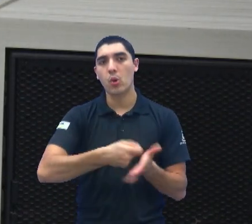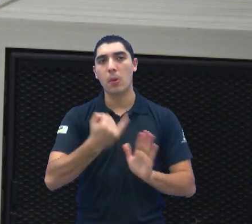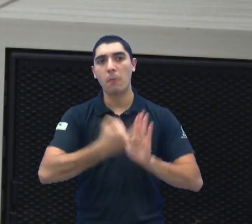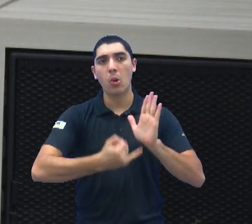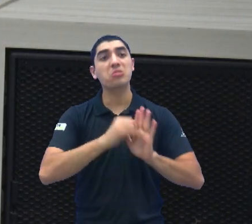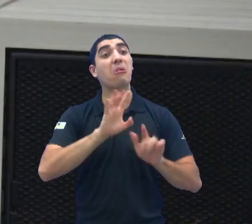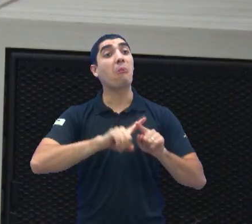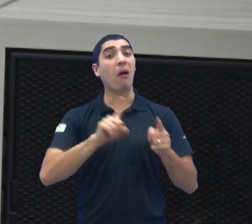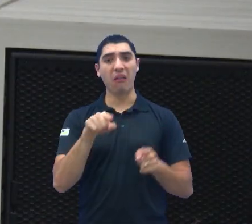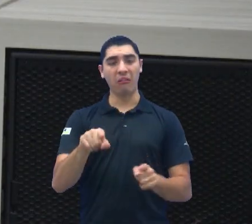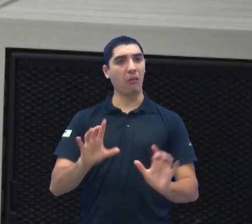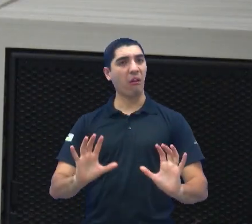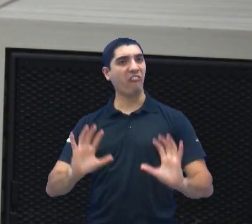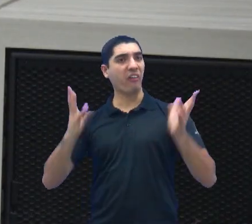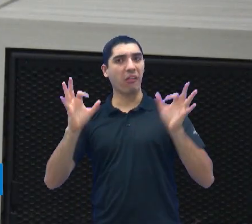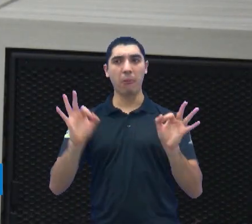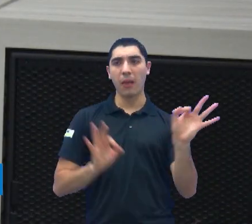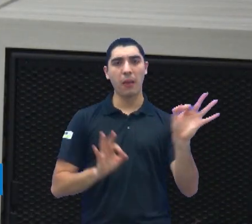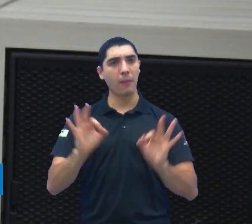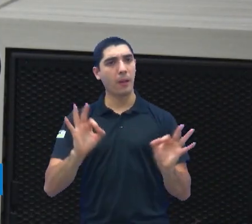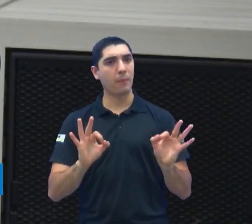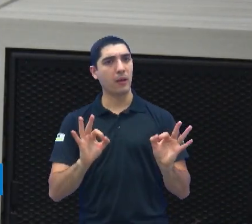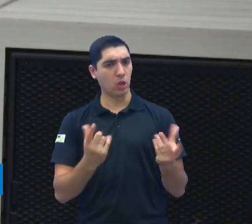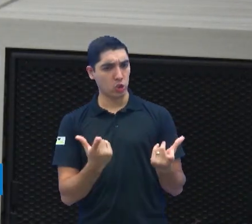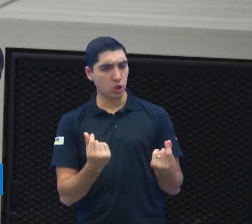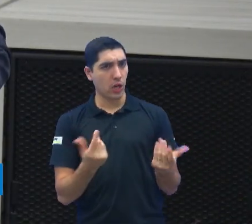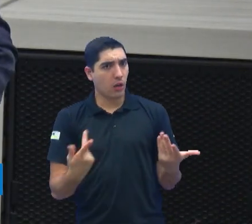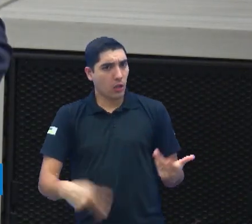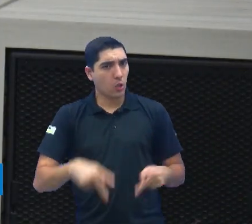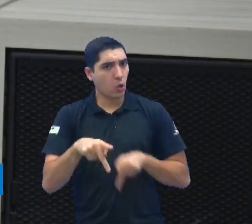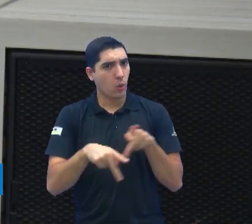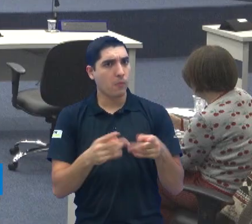fazer festa na nossa cidade com o dinheiro da nossa população.